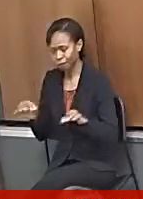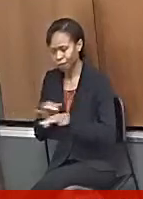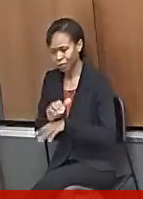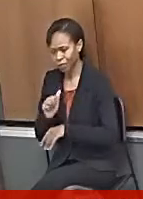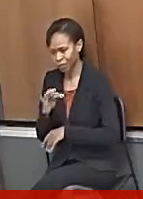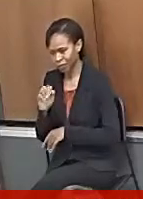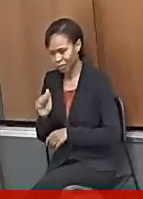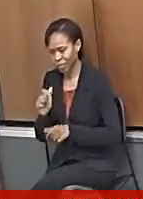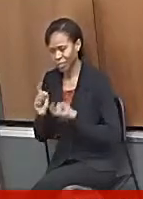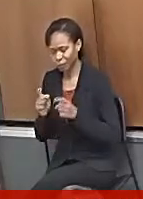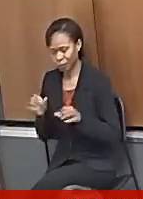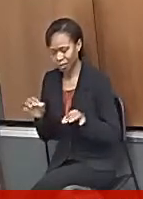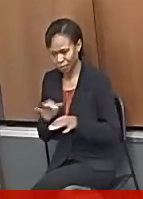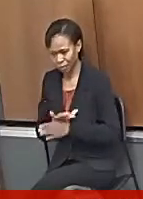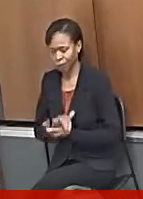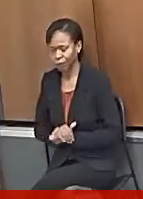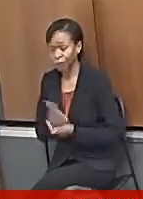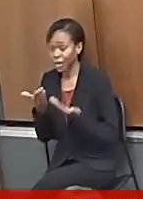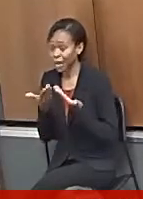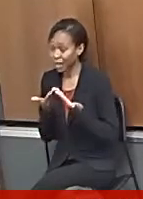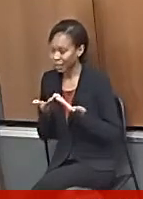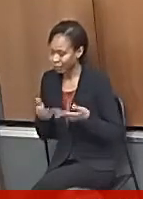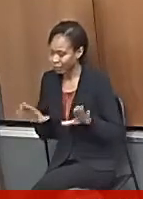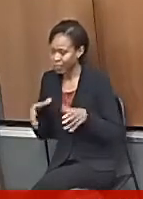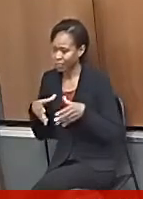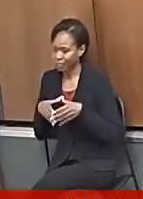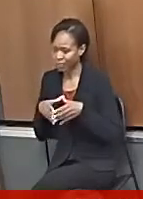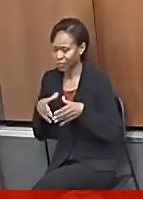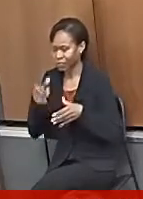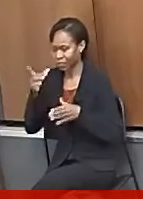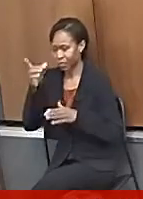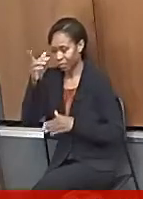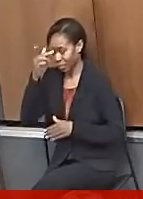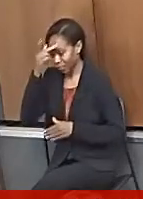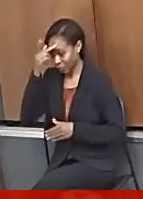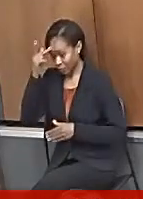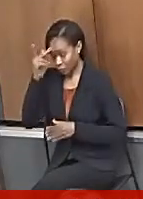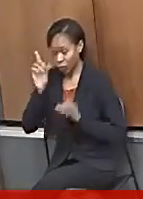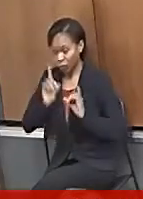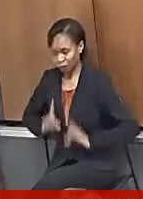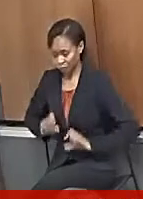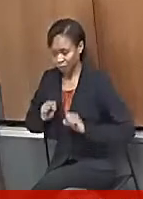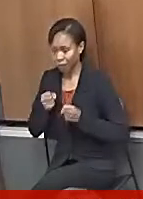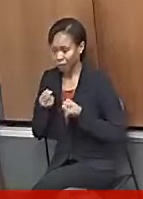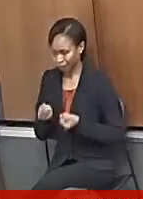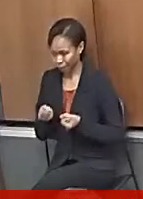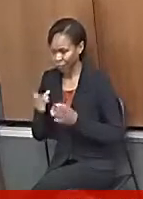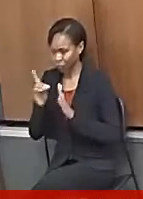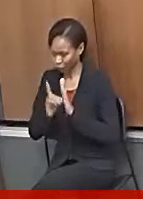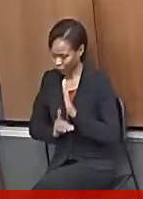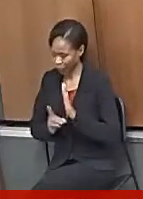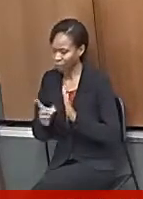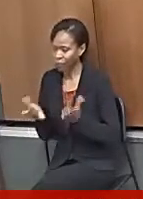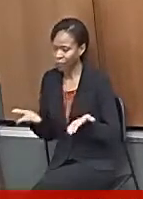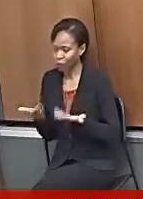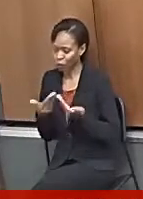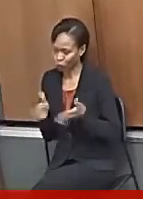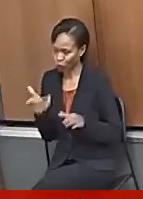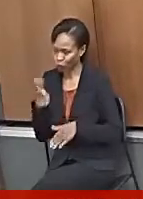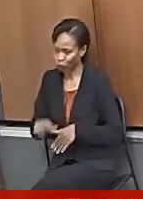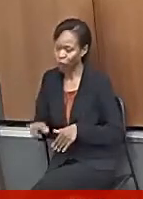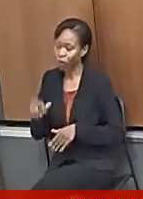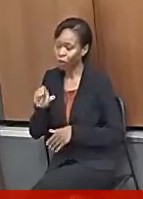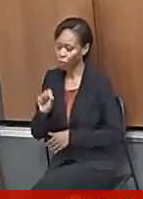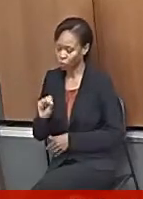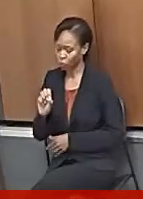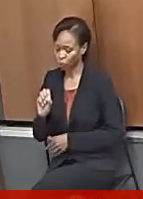excesso de trabalho estão reabertos trabalhos da comissão de defesa da pessoa com deficiência e eu peço novamente a soraia